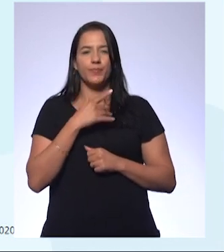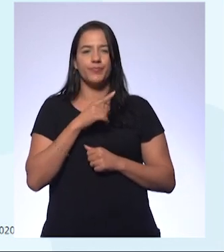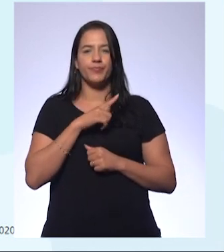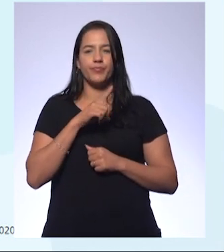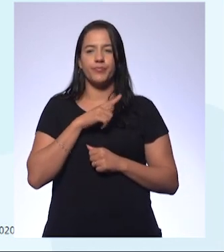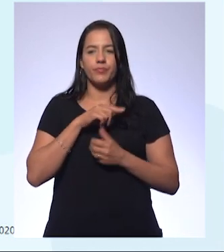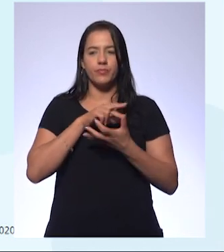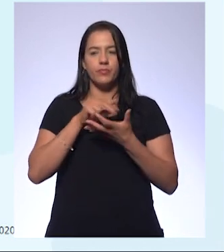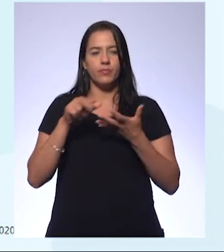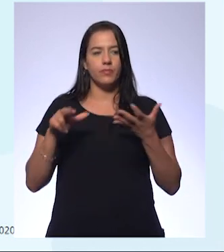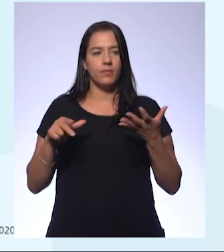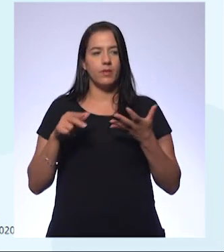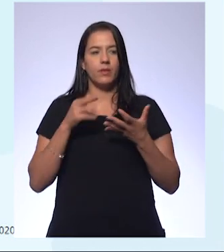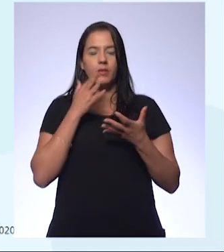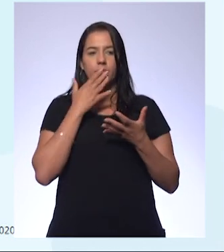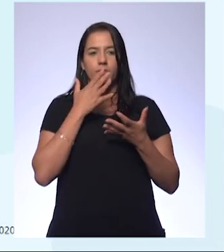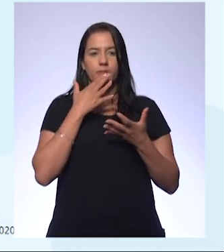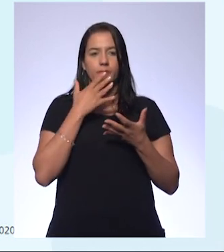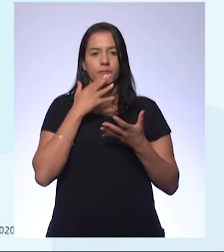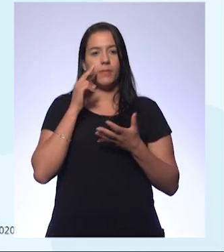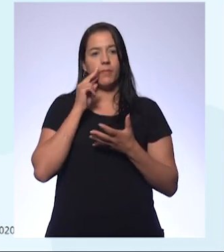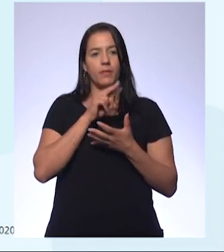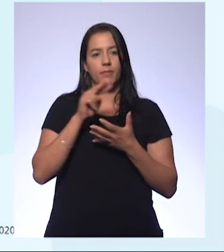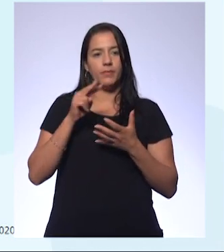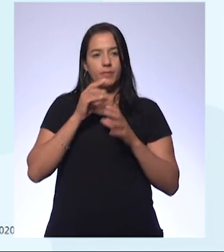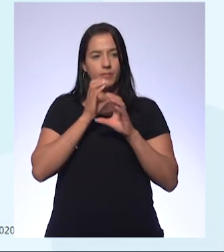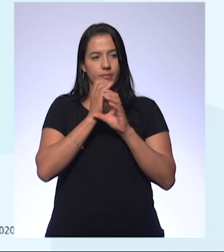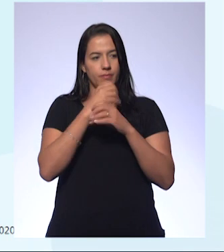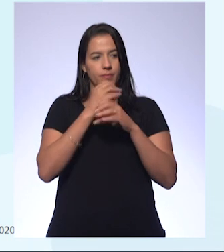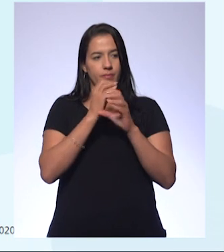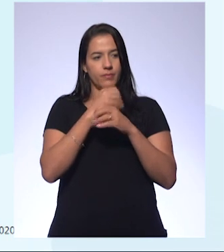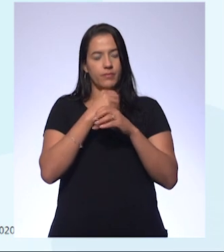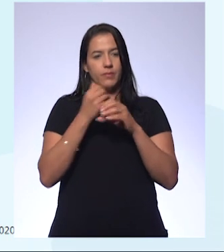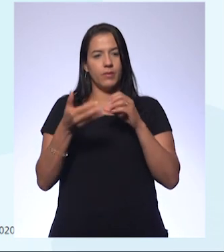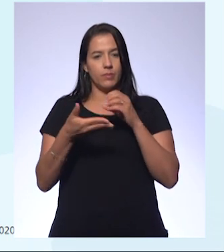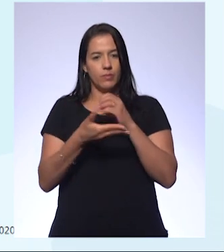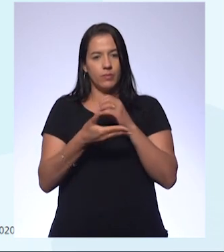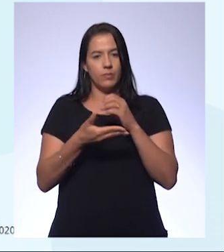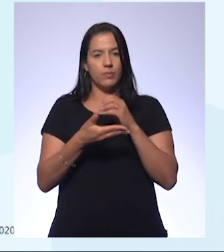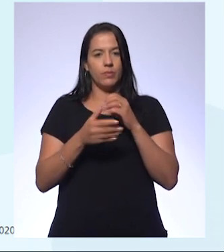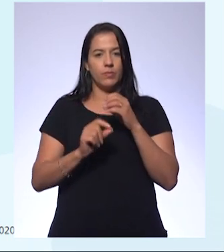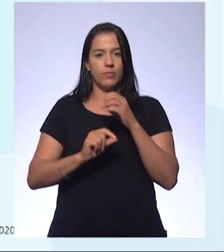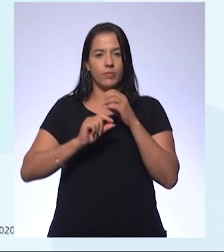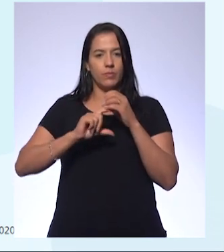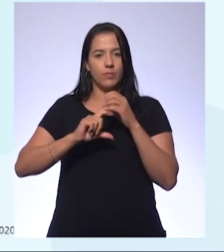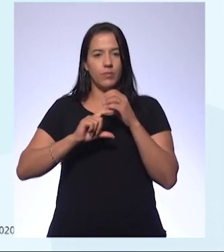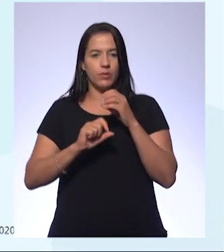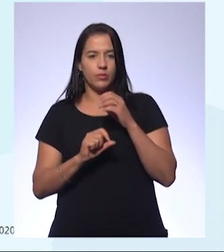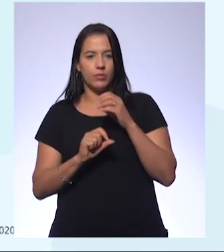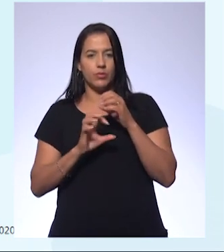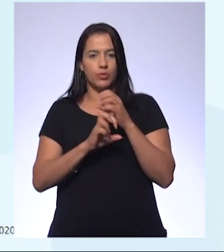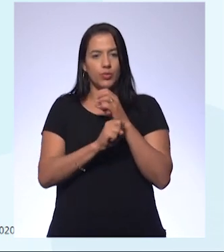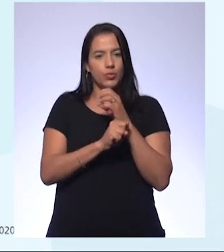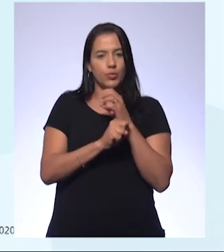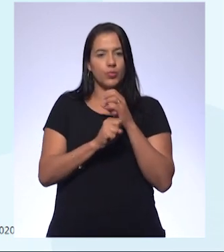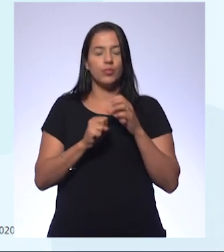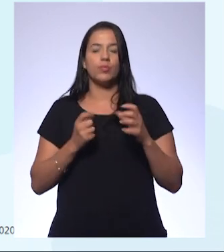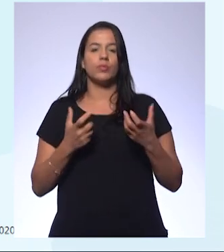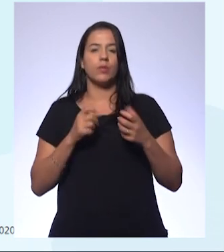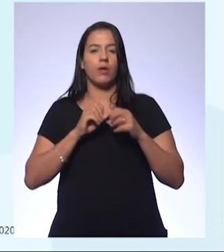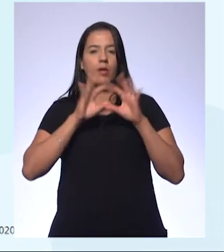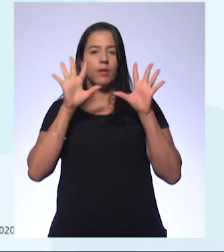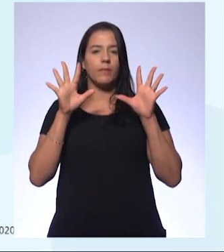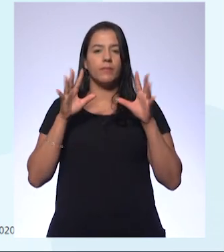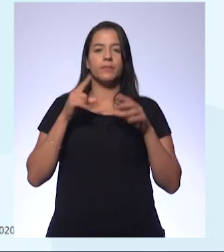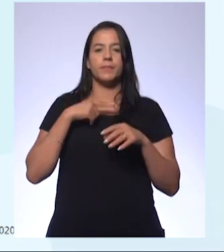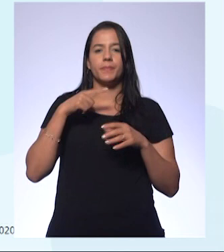partir do processo de coloração para a visualização no microscópio, eles ficam partes mais escuras, partes mais claras,